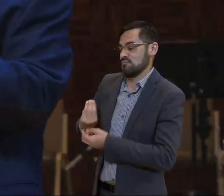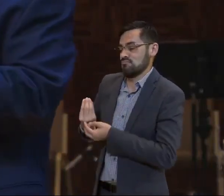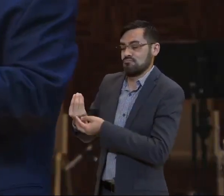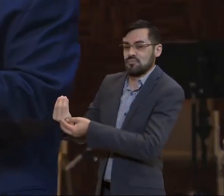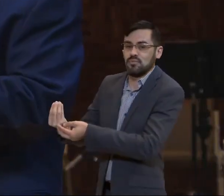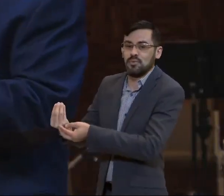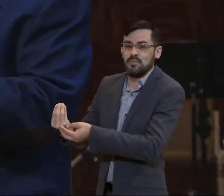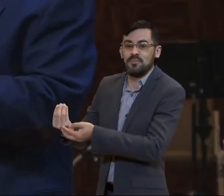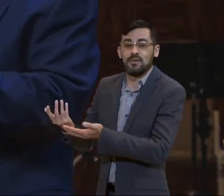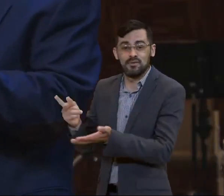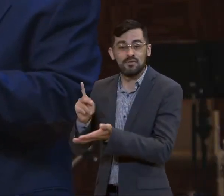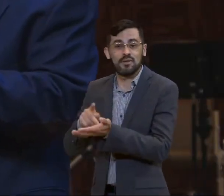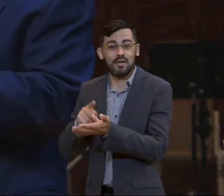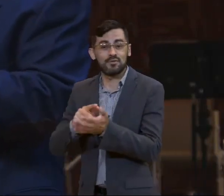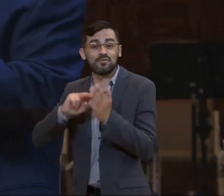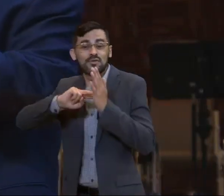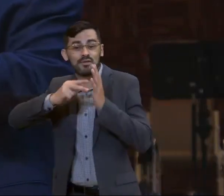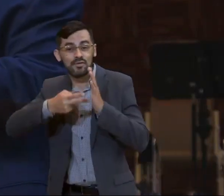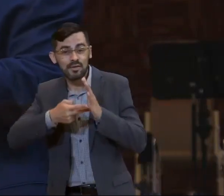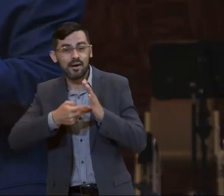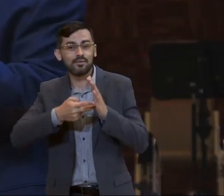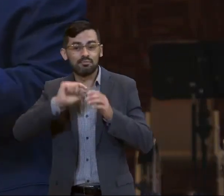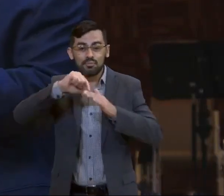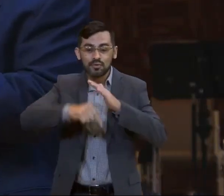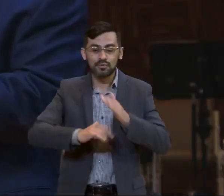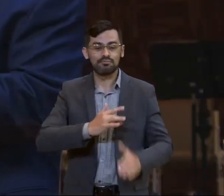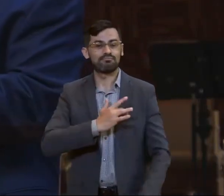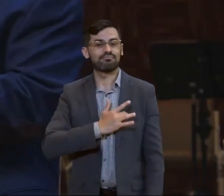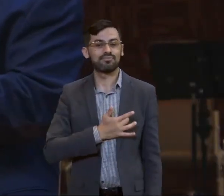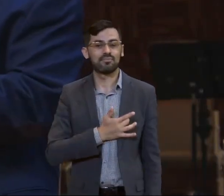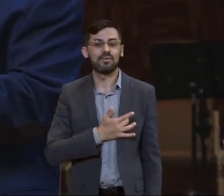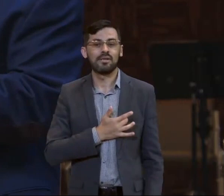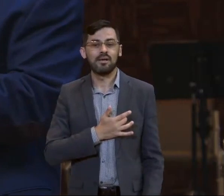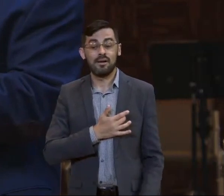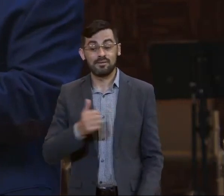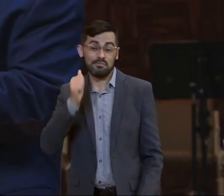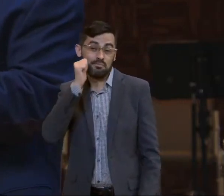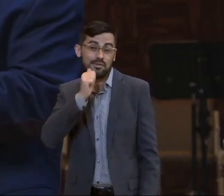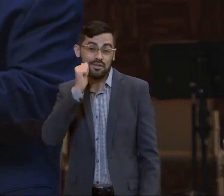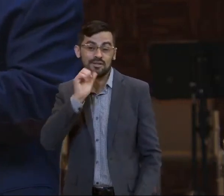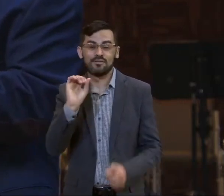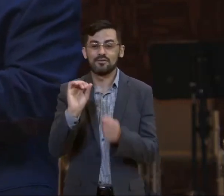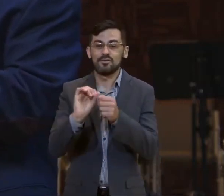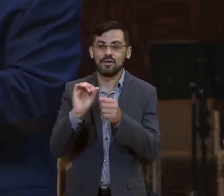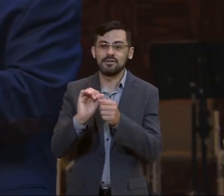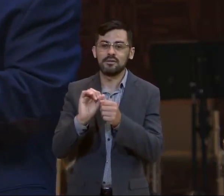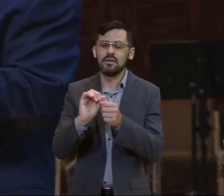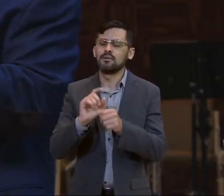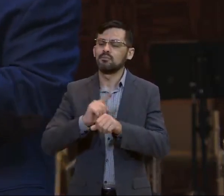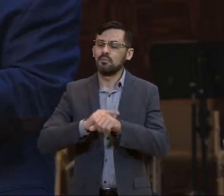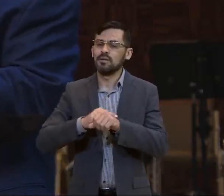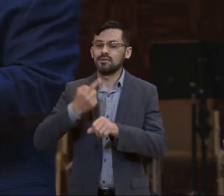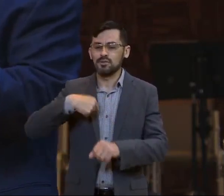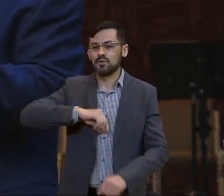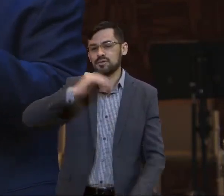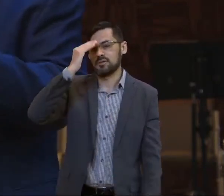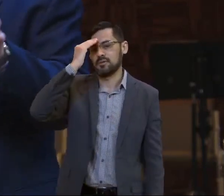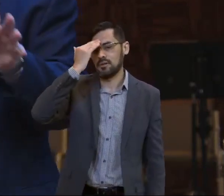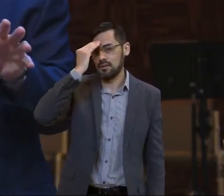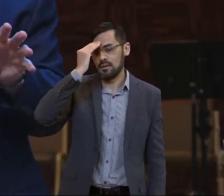O sentido da piedade cristã é exatamente o que essa garotinha fez. É quando a gente se